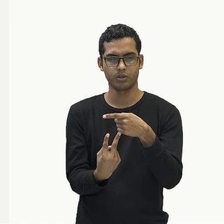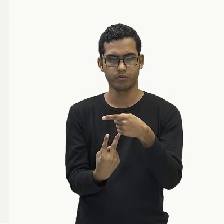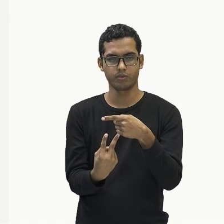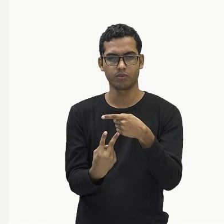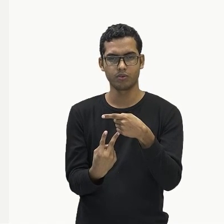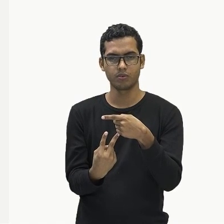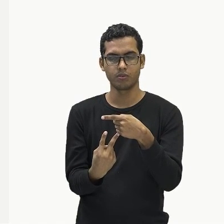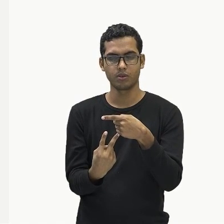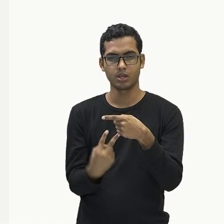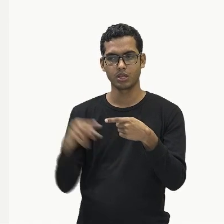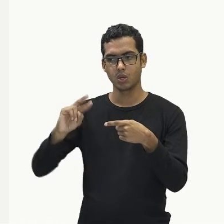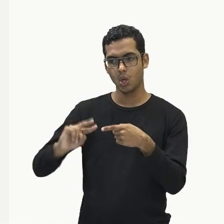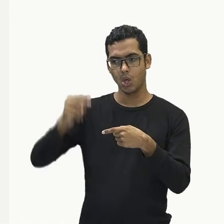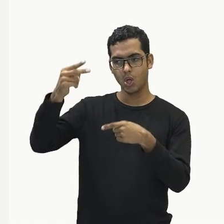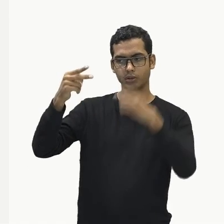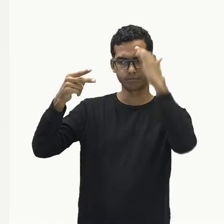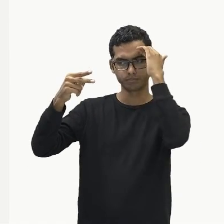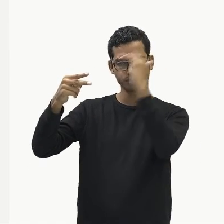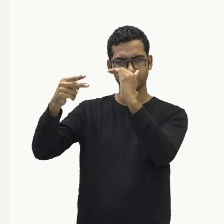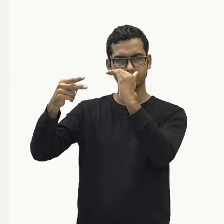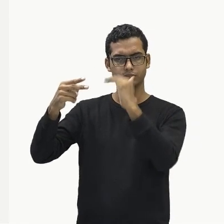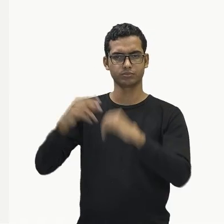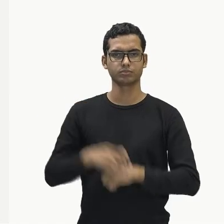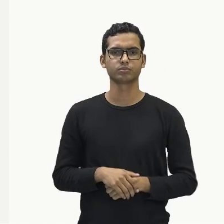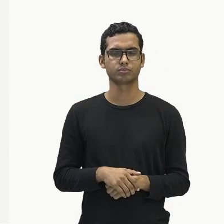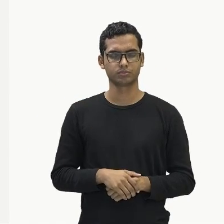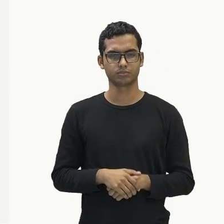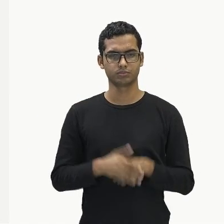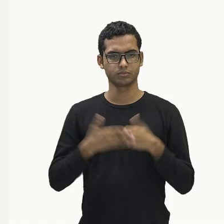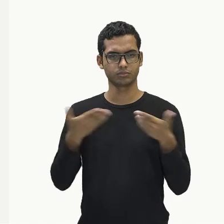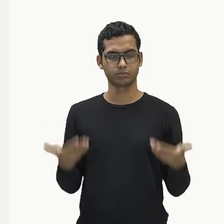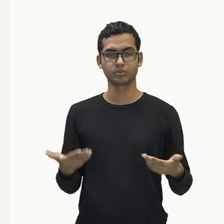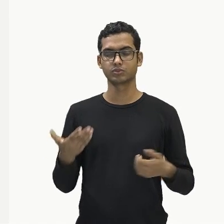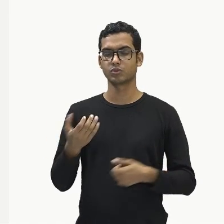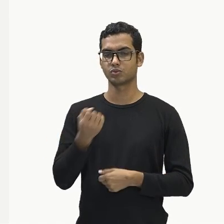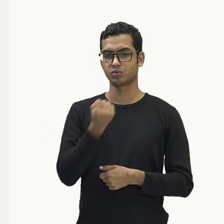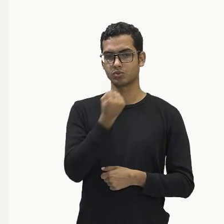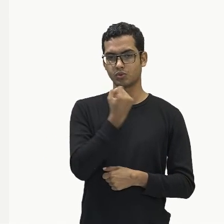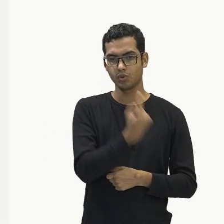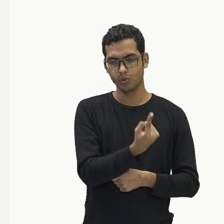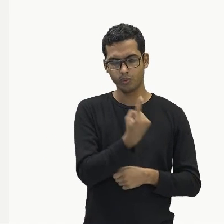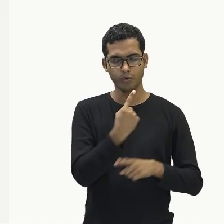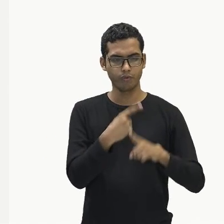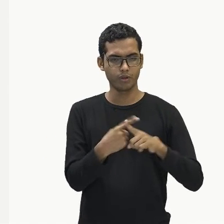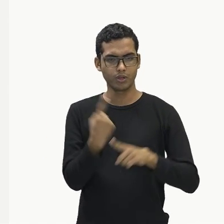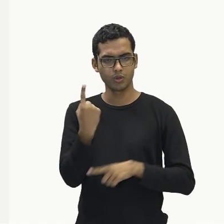expoente. Então, 1 elevado a 2 é 1 vezes 1, que vai dar 1.